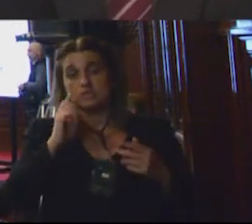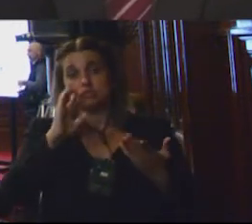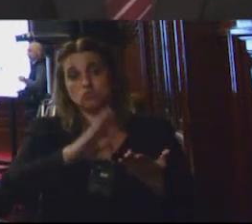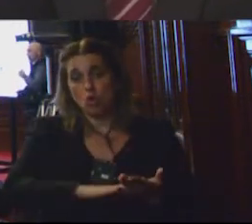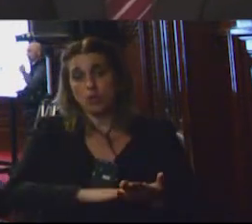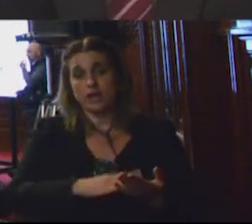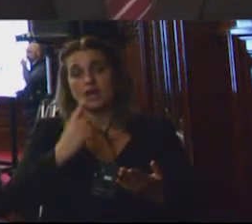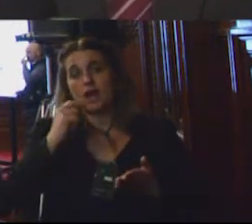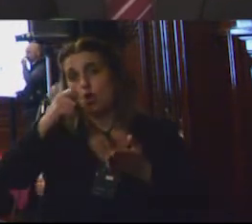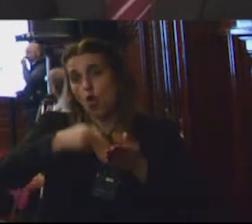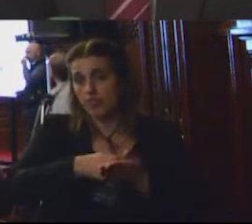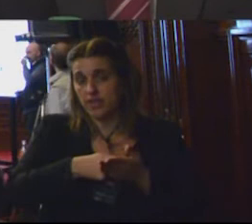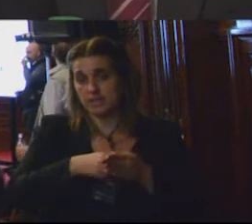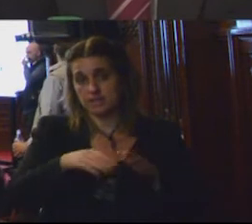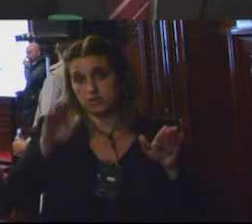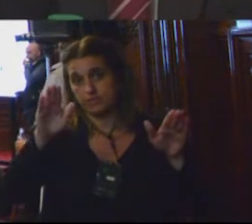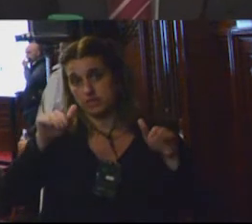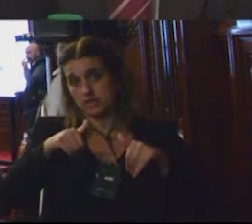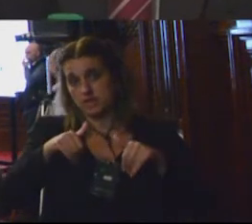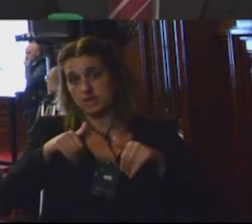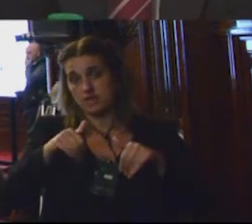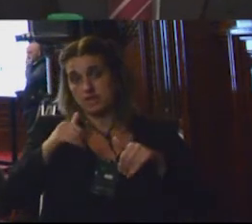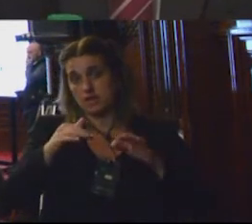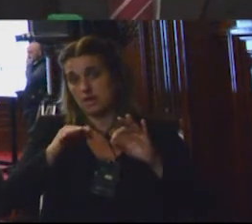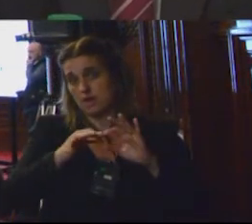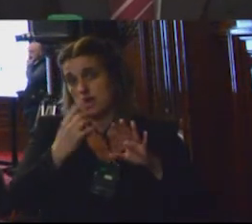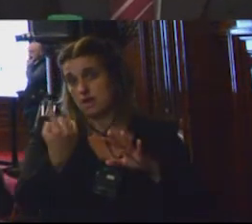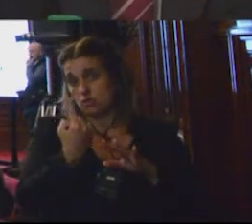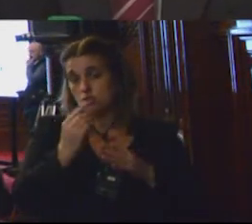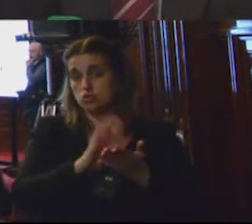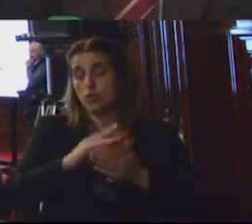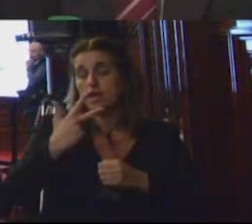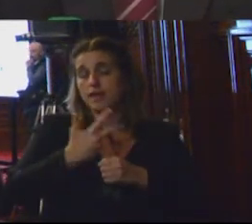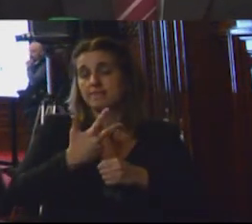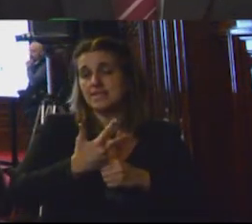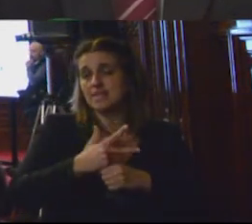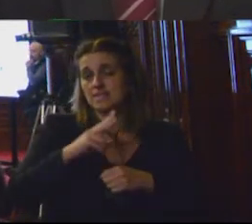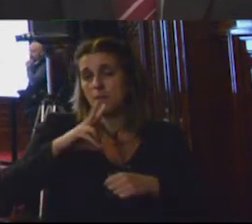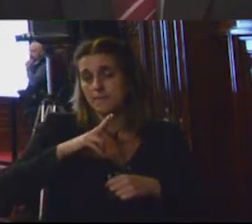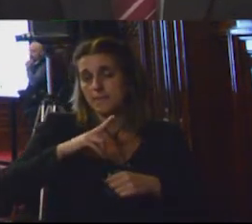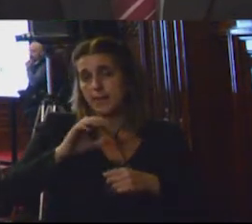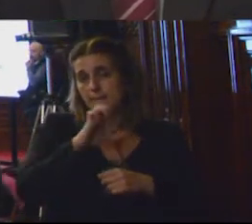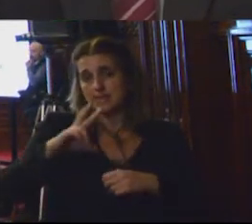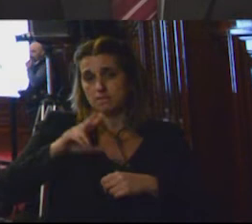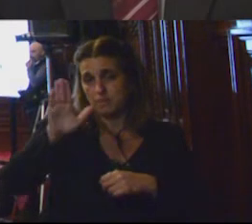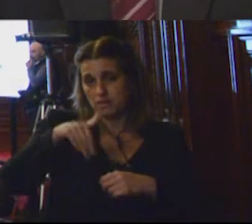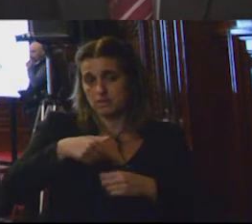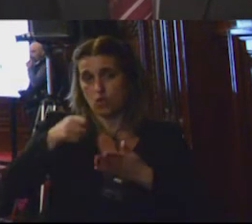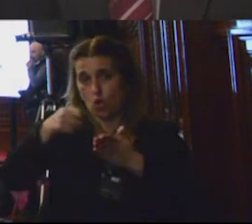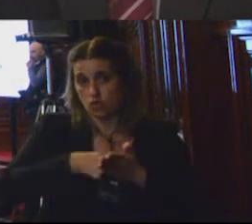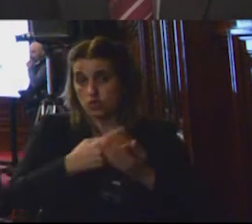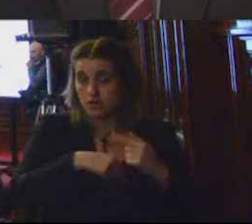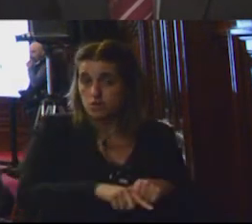de autônomo de autônomo exclusivo e a terceirização. Do ponto de vista da contratação do autônomo exclusivo, hoje é possível, do